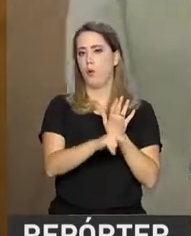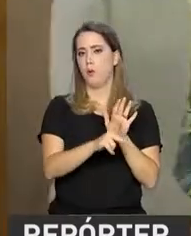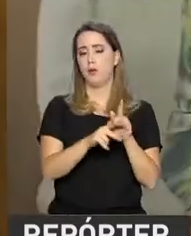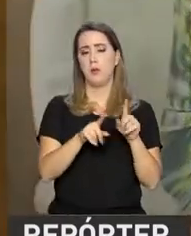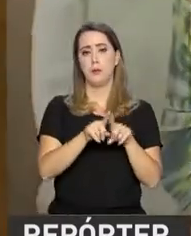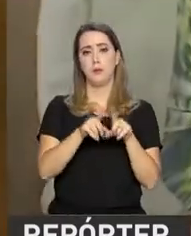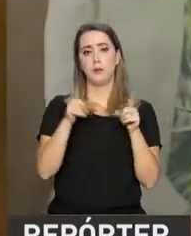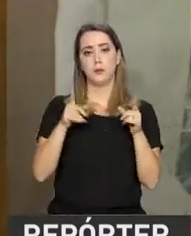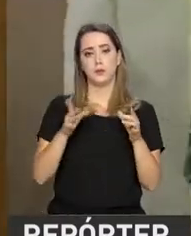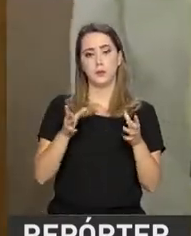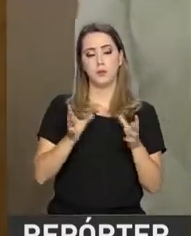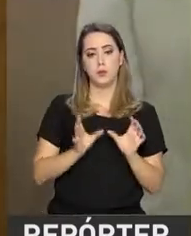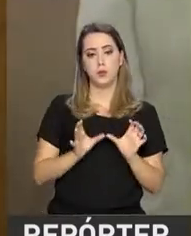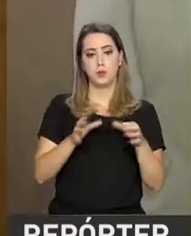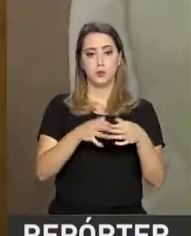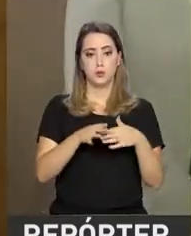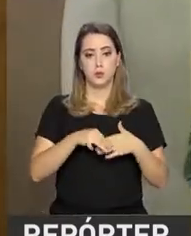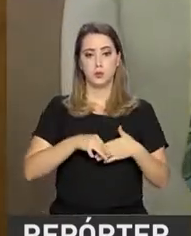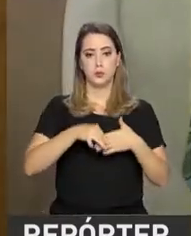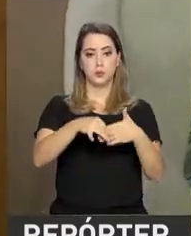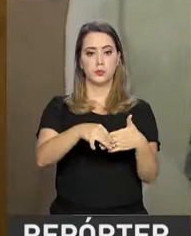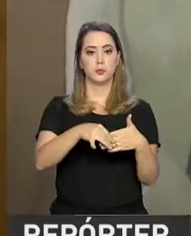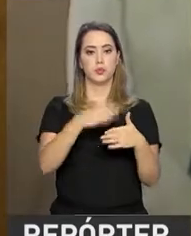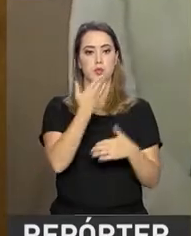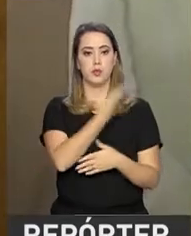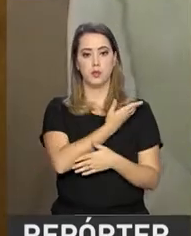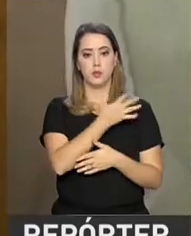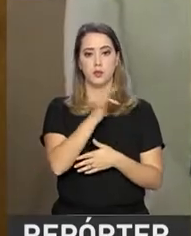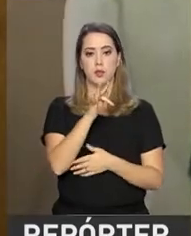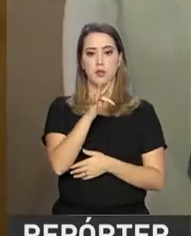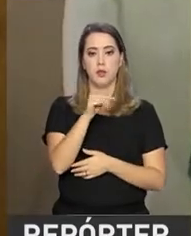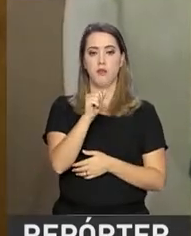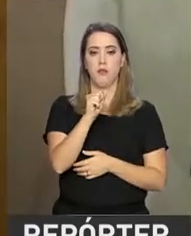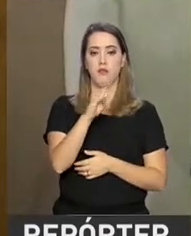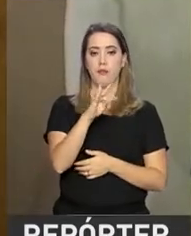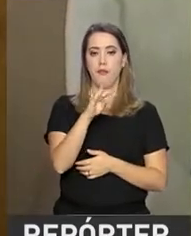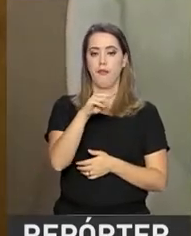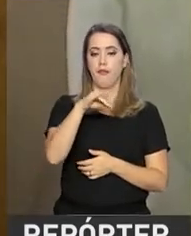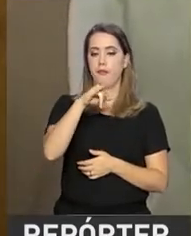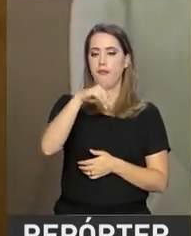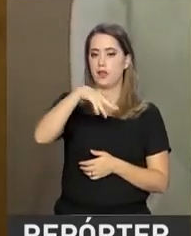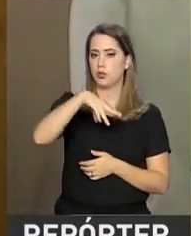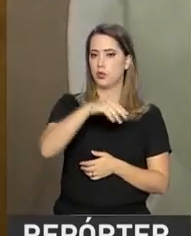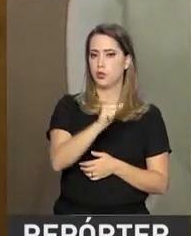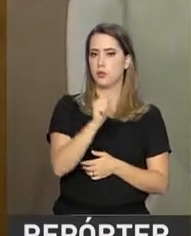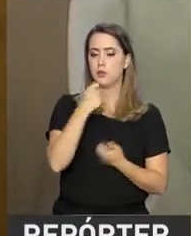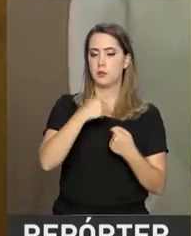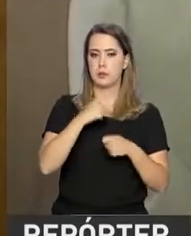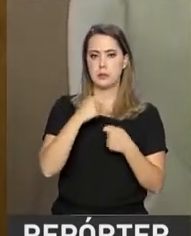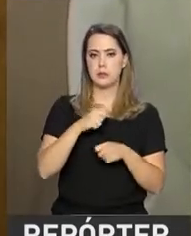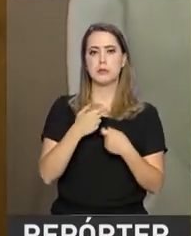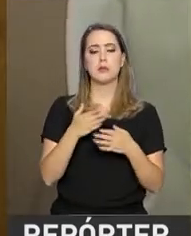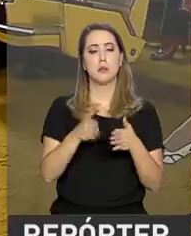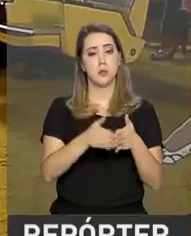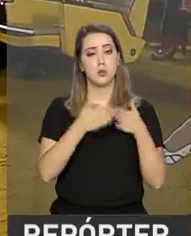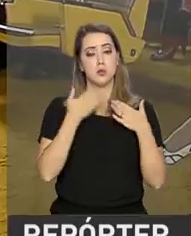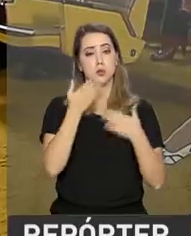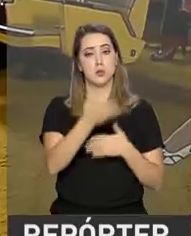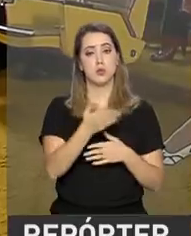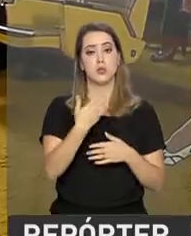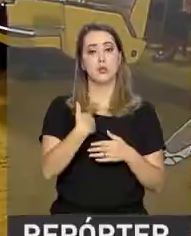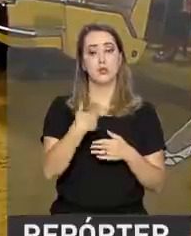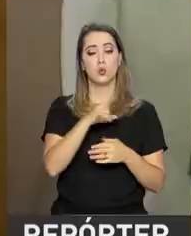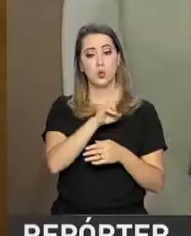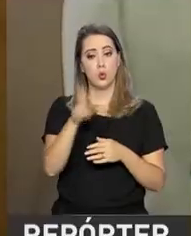movimento encabeçado pela faixa e por todos em todas a deverá empunhar essa bandeira invoca o texto constitucional